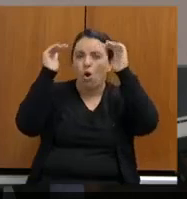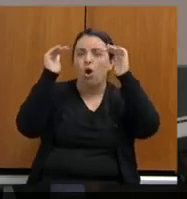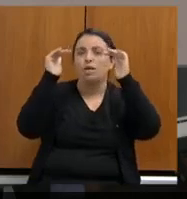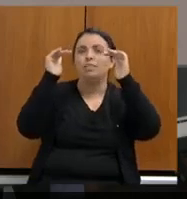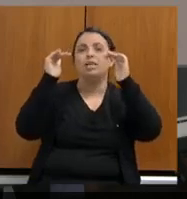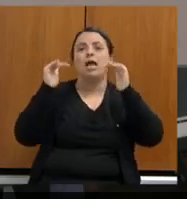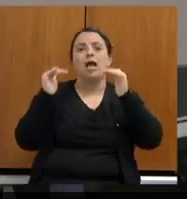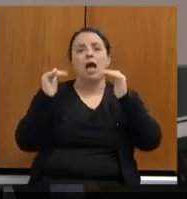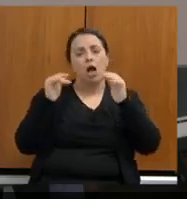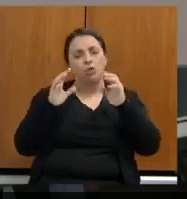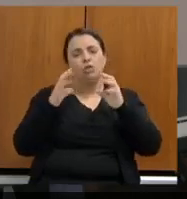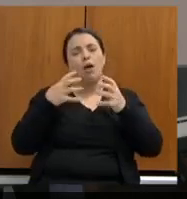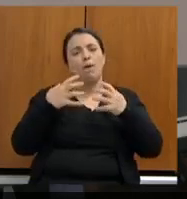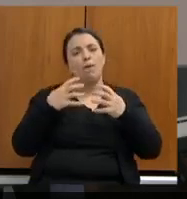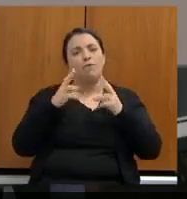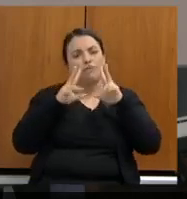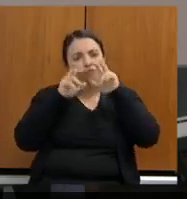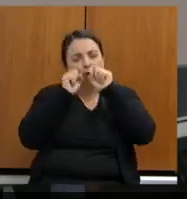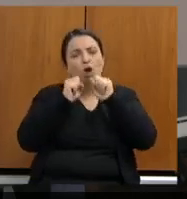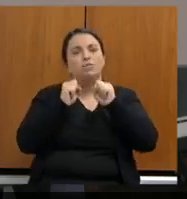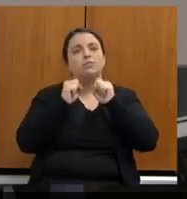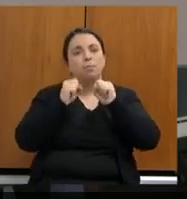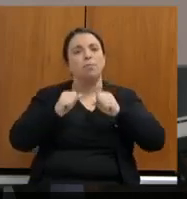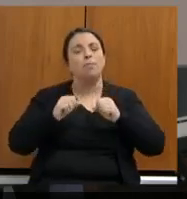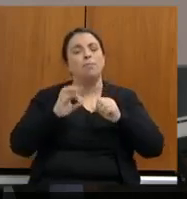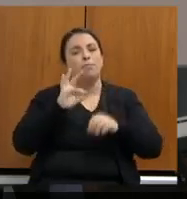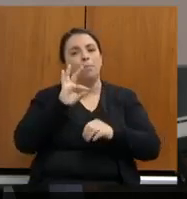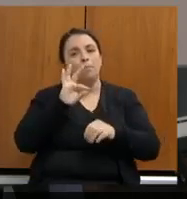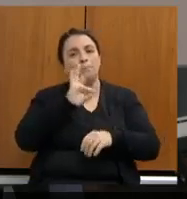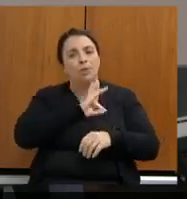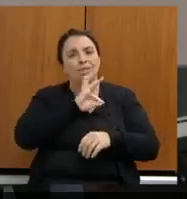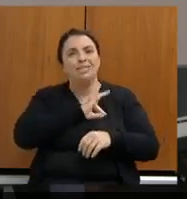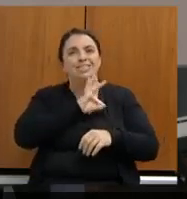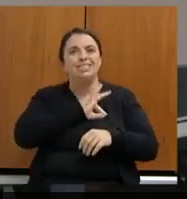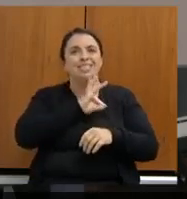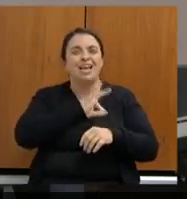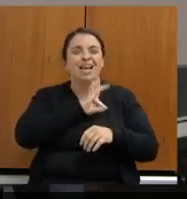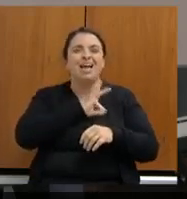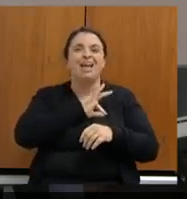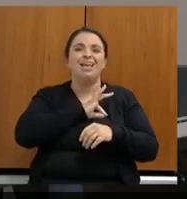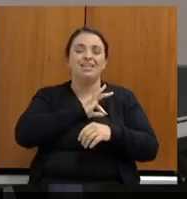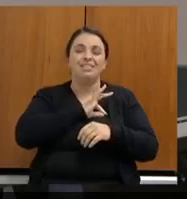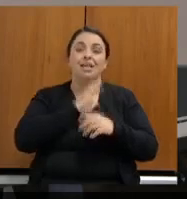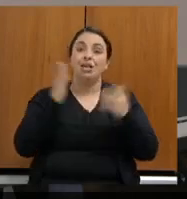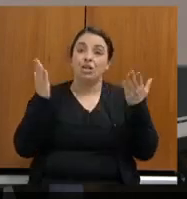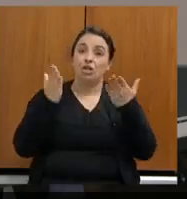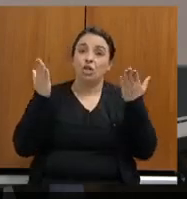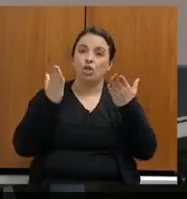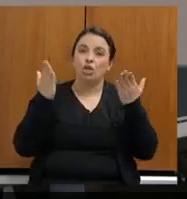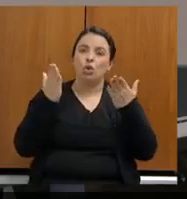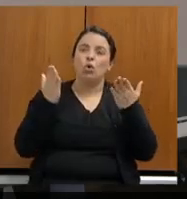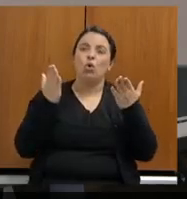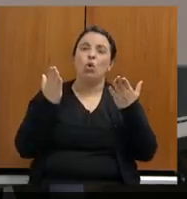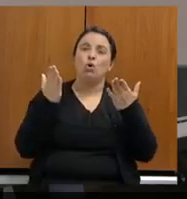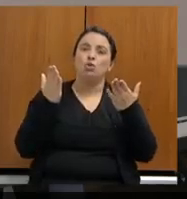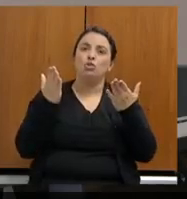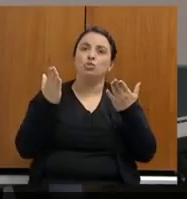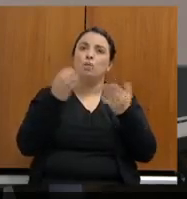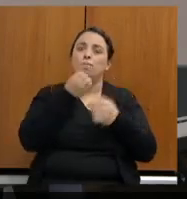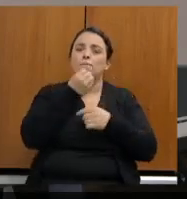hoje fizeram um bem para a sociedade até mostrando os detalhes ataque no papel né